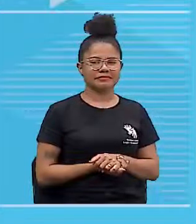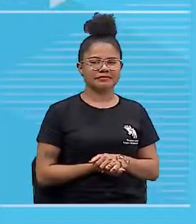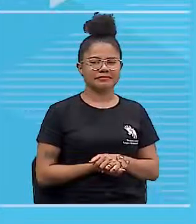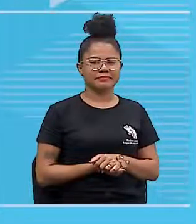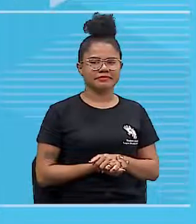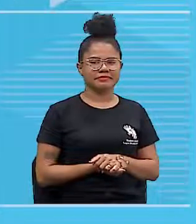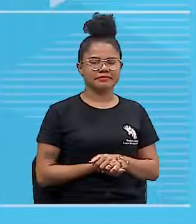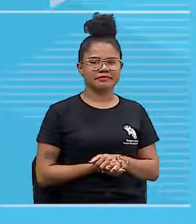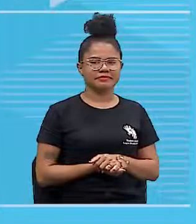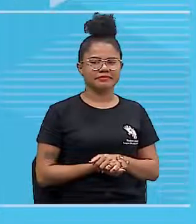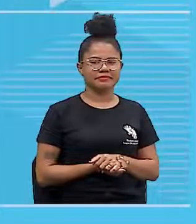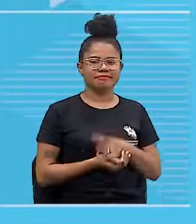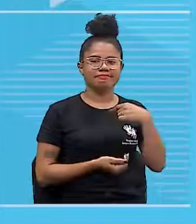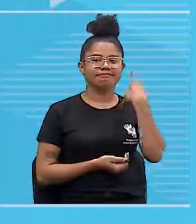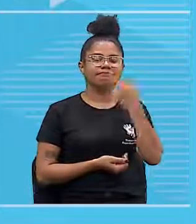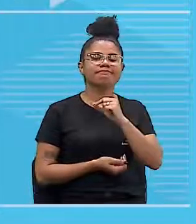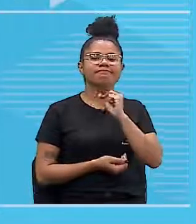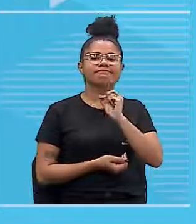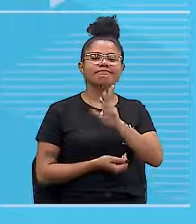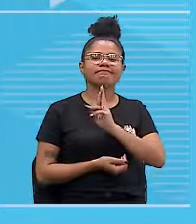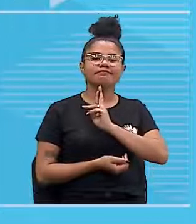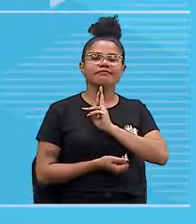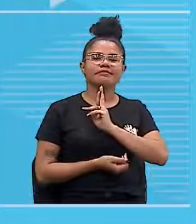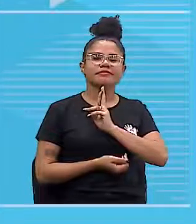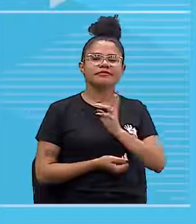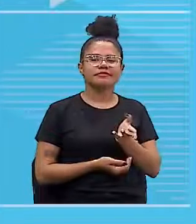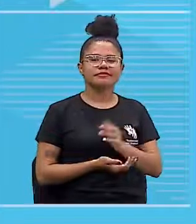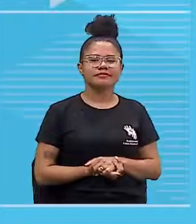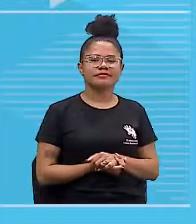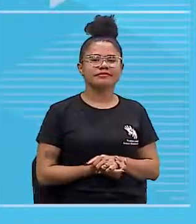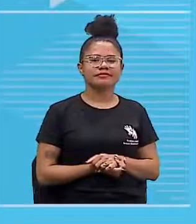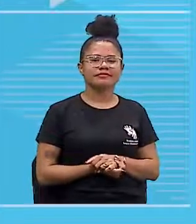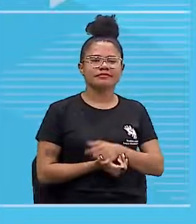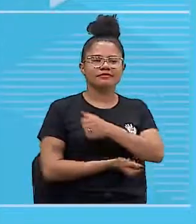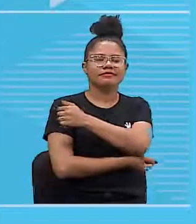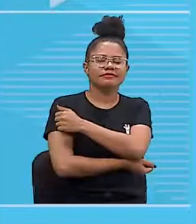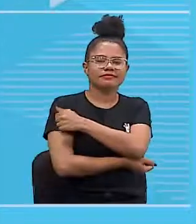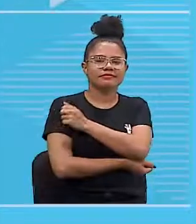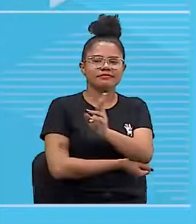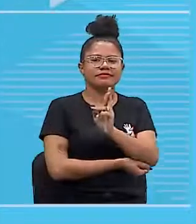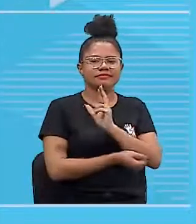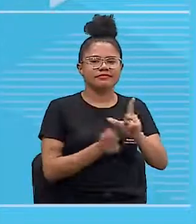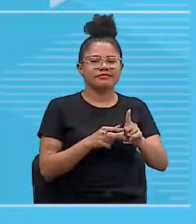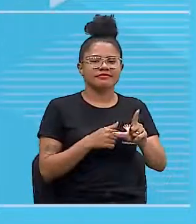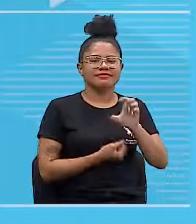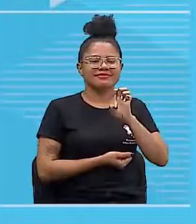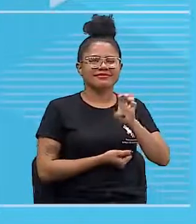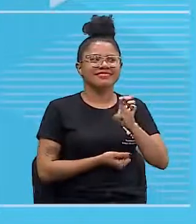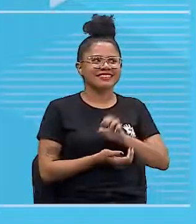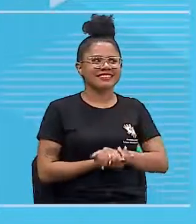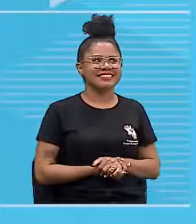quem mais arrisca outra alternativa Camila disse que a letra é e não abre nem para o trem